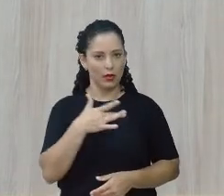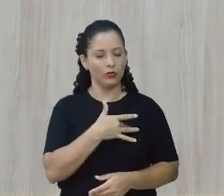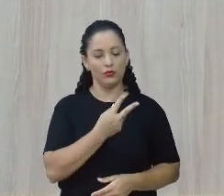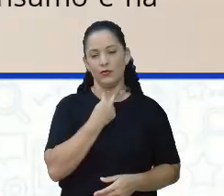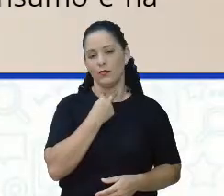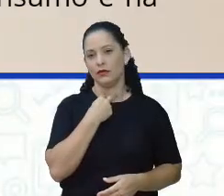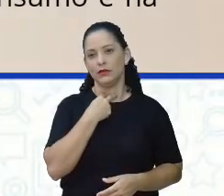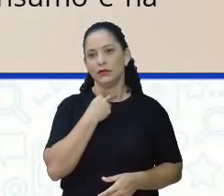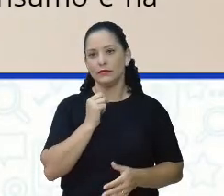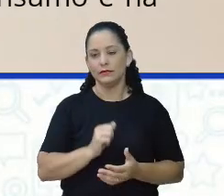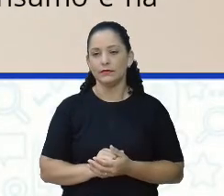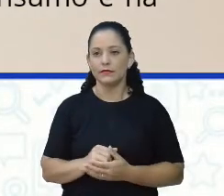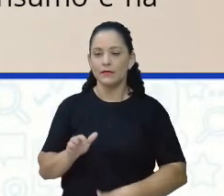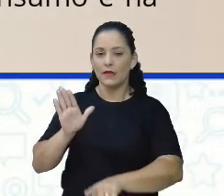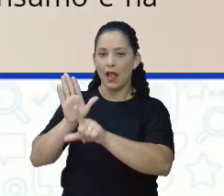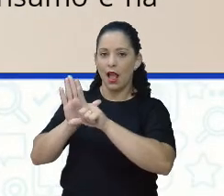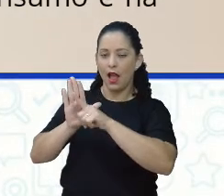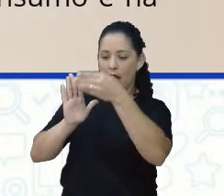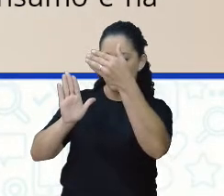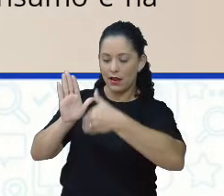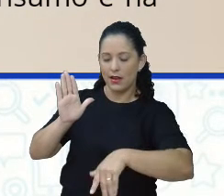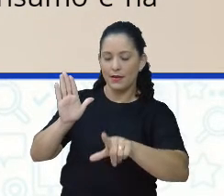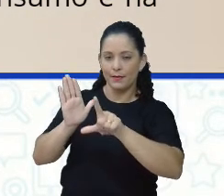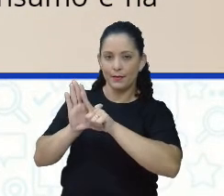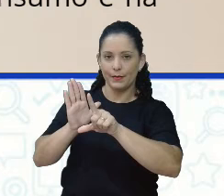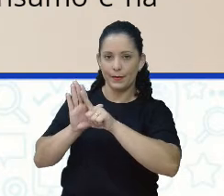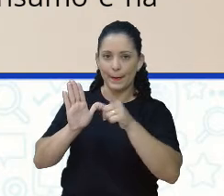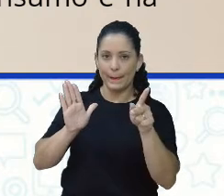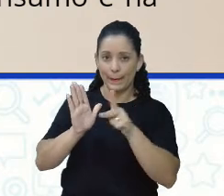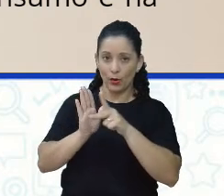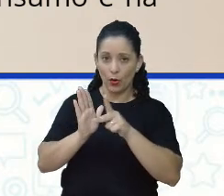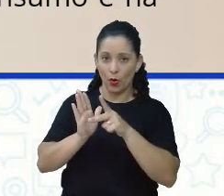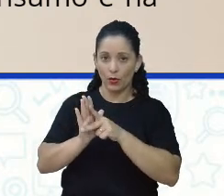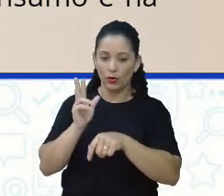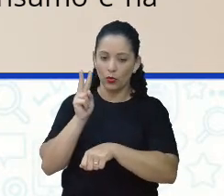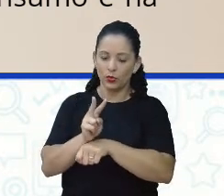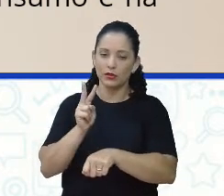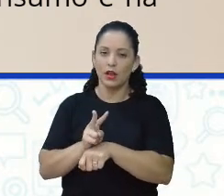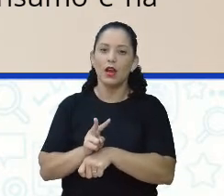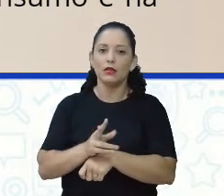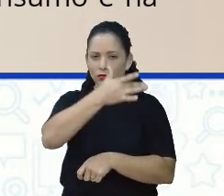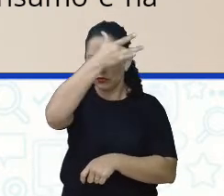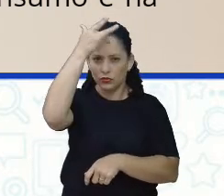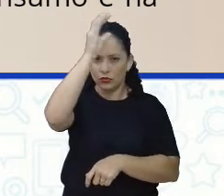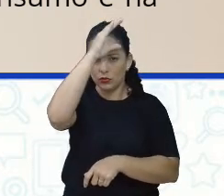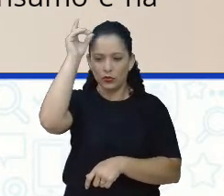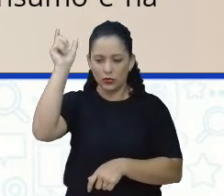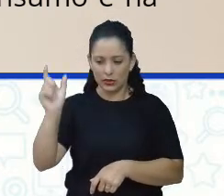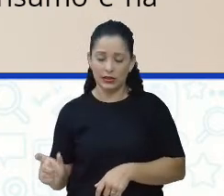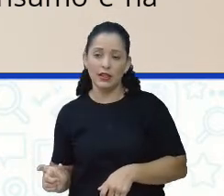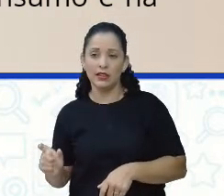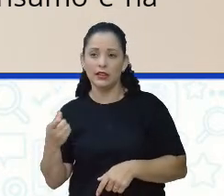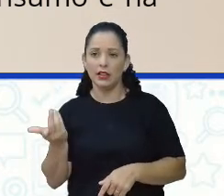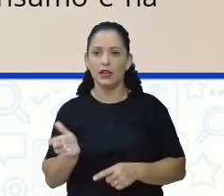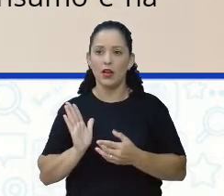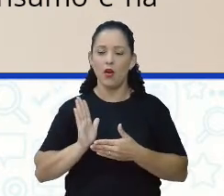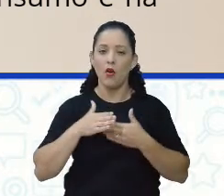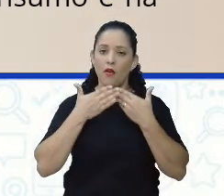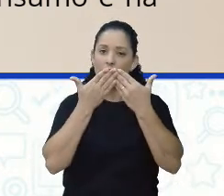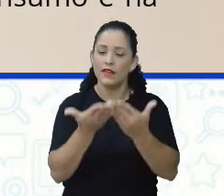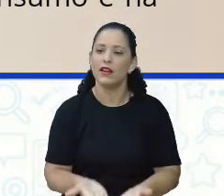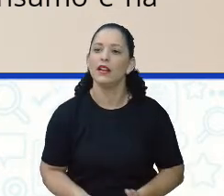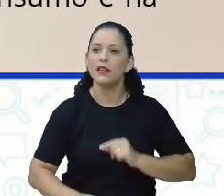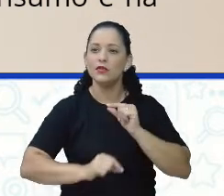do Consumidor, ele visa estabelecer princípios básicos, como proteção à vida, à saúde, segurança e